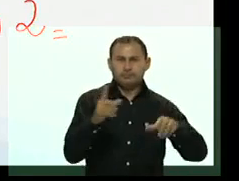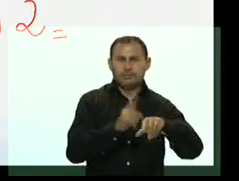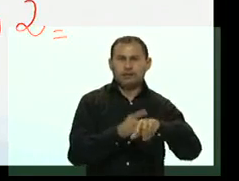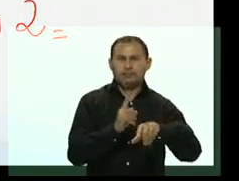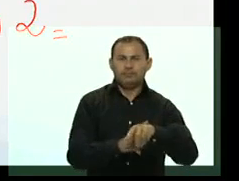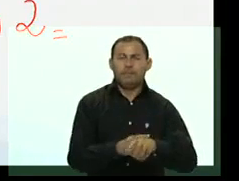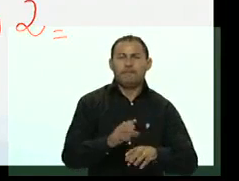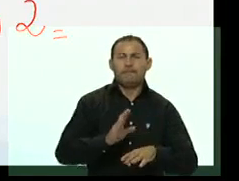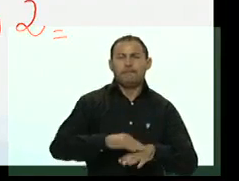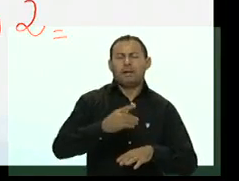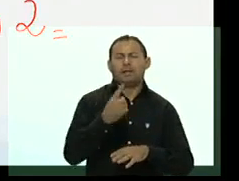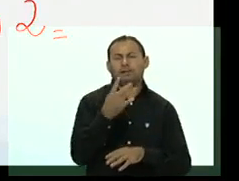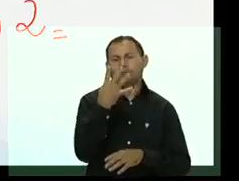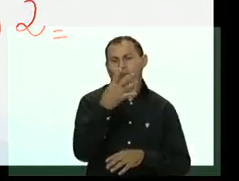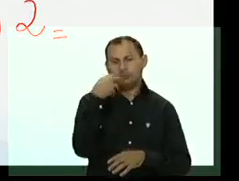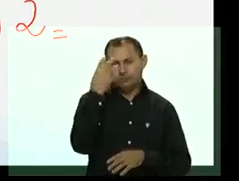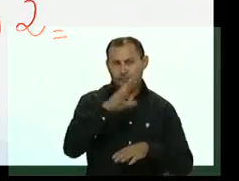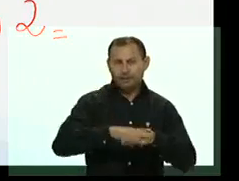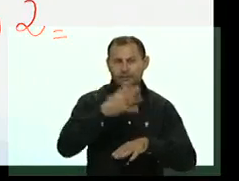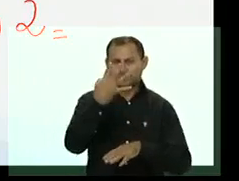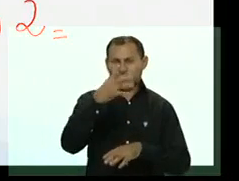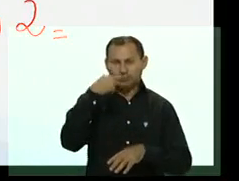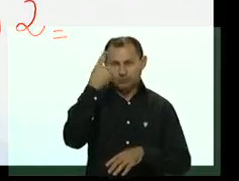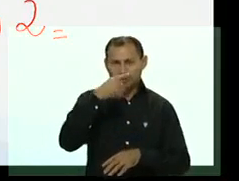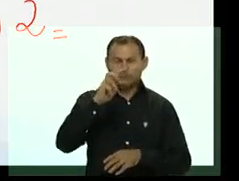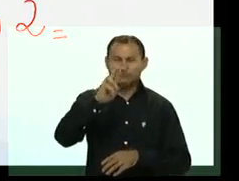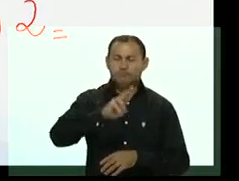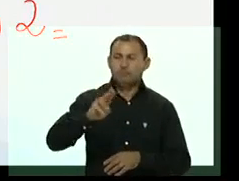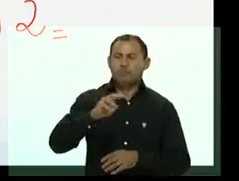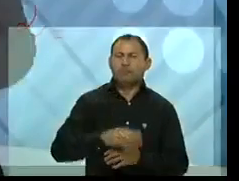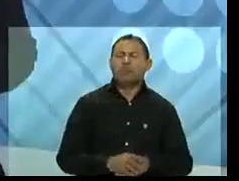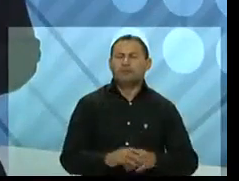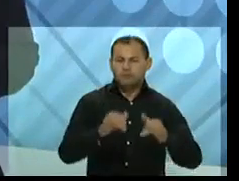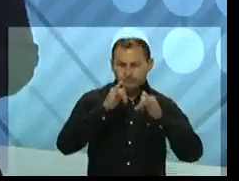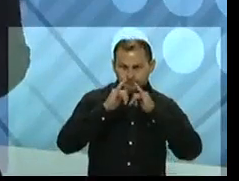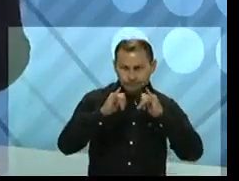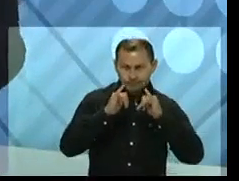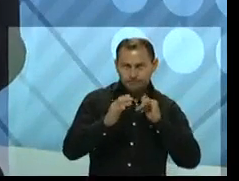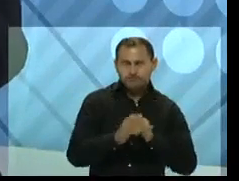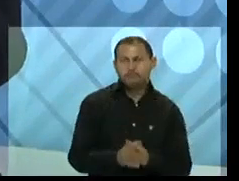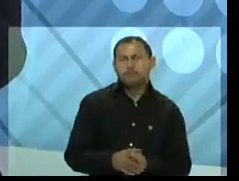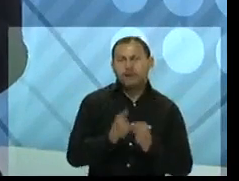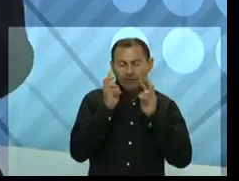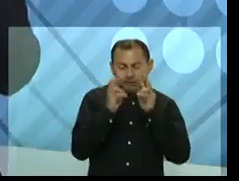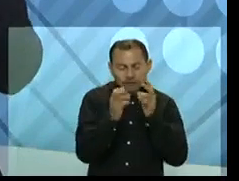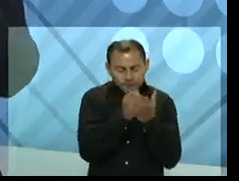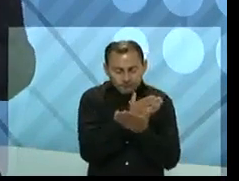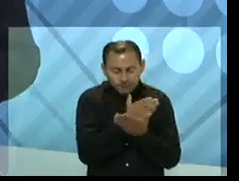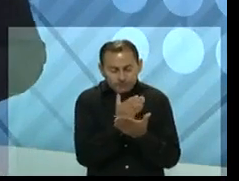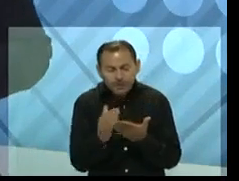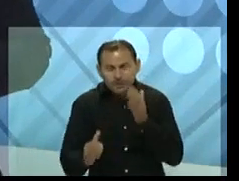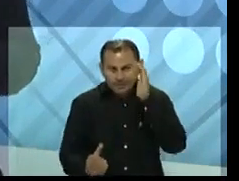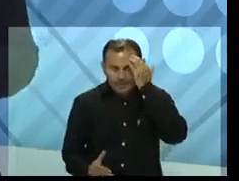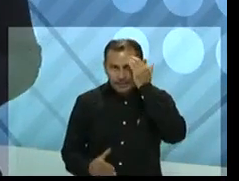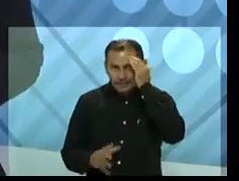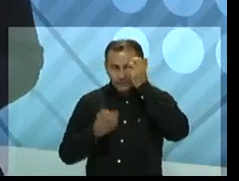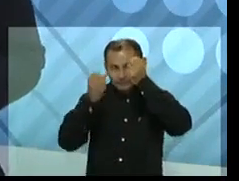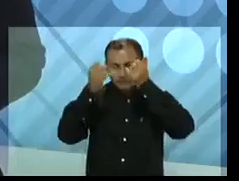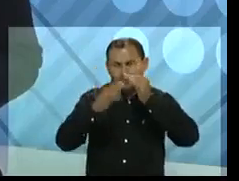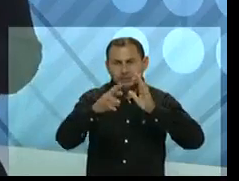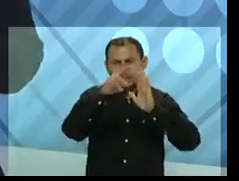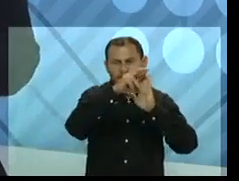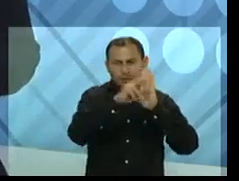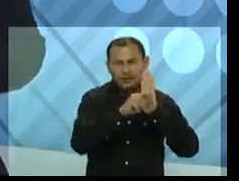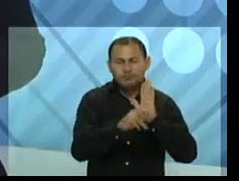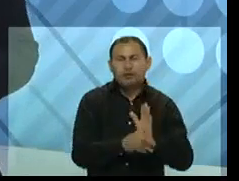aí maior que 4 horas. Então, nós utilizamos essas informações, viu como a gente começa a entender e trabalhar com as